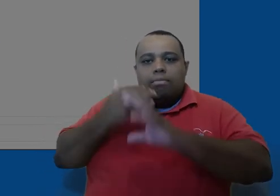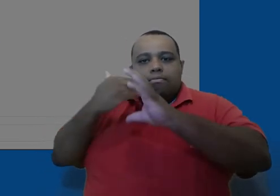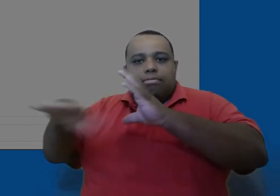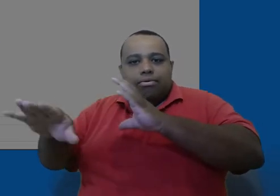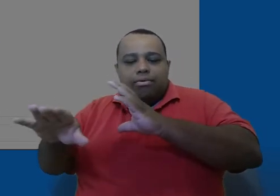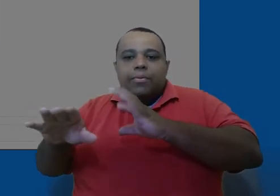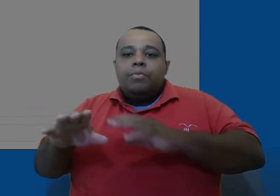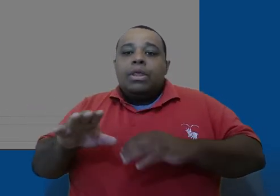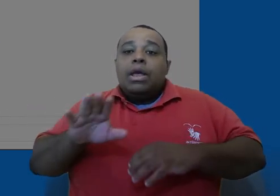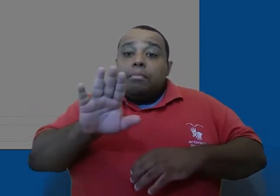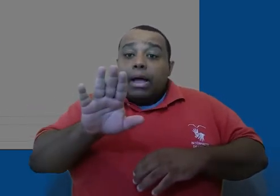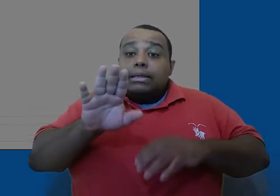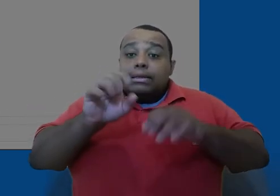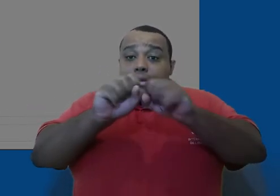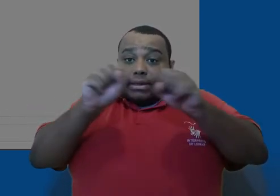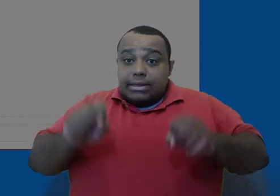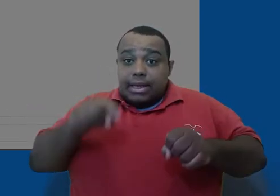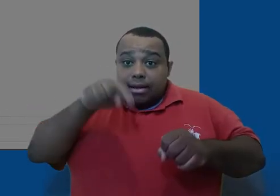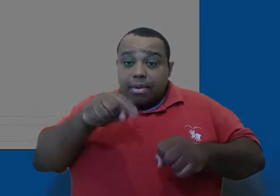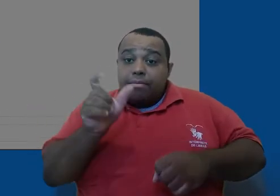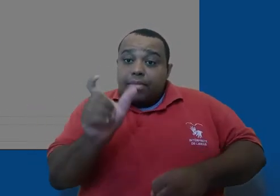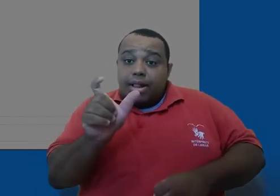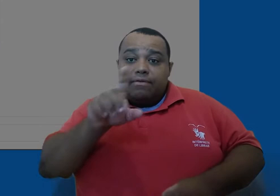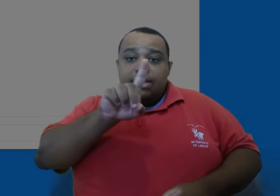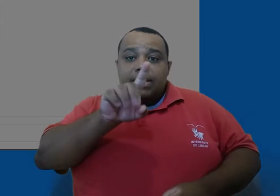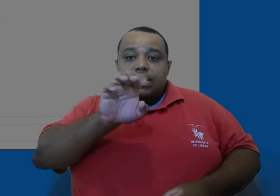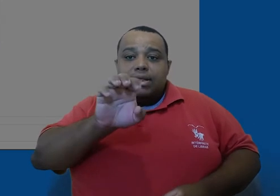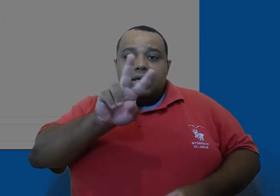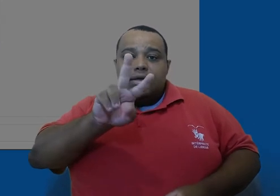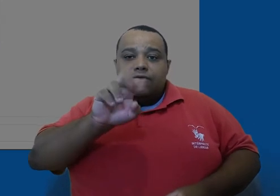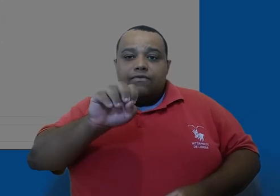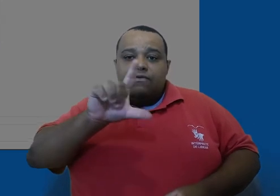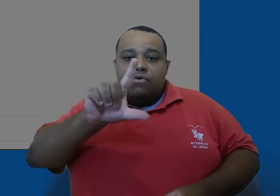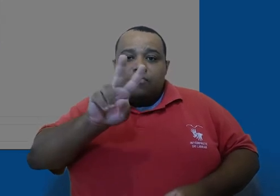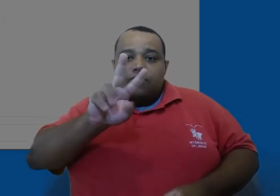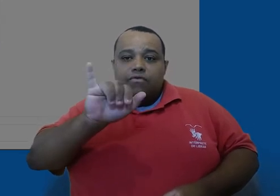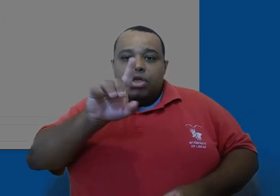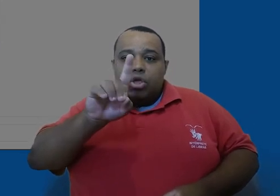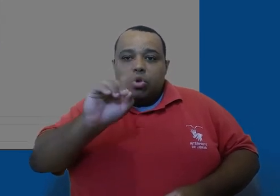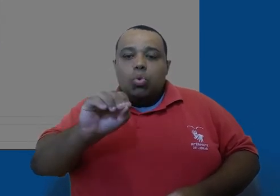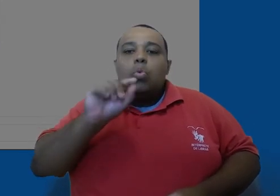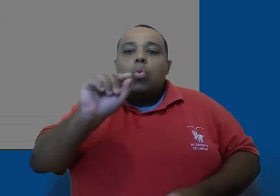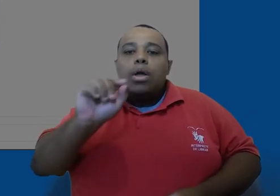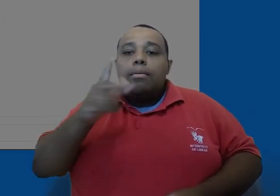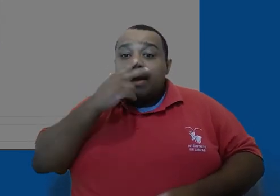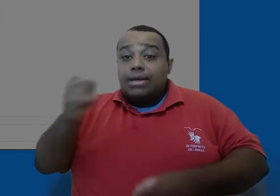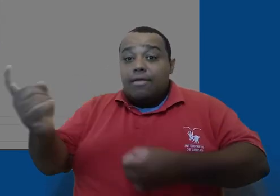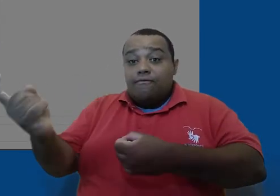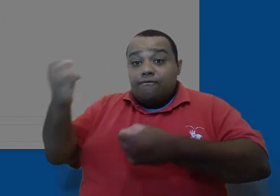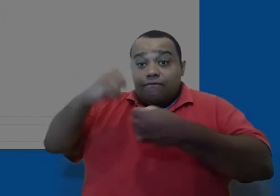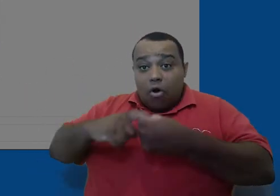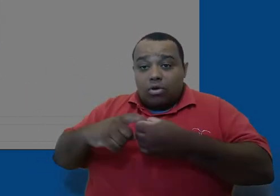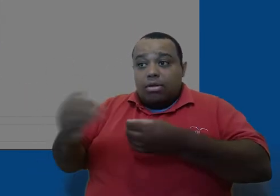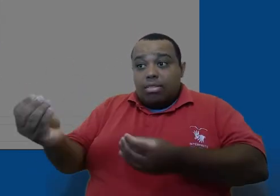atribuída uma nota temporária naquele mesmo dia por volta de meio-dia Vale ressaltar que o sistema do colégio e também usa a palavra devolvido